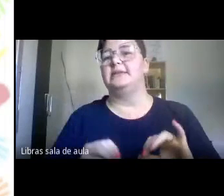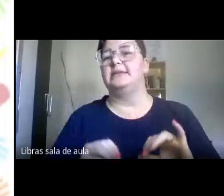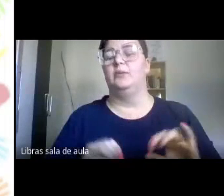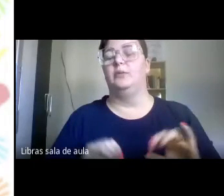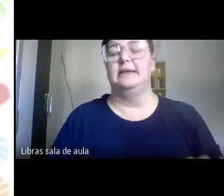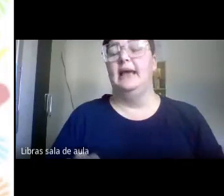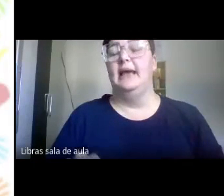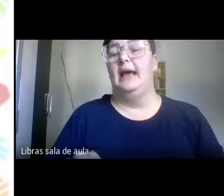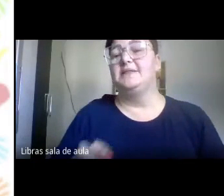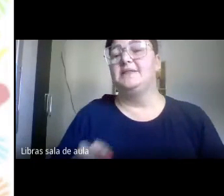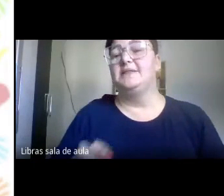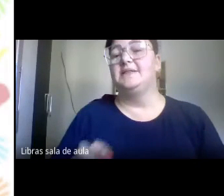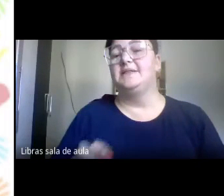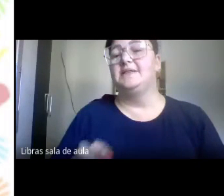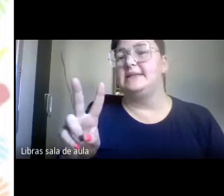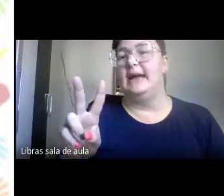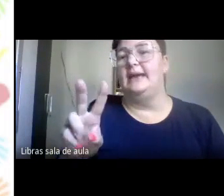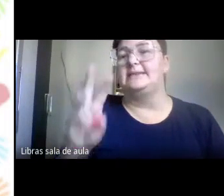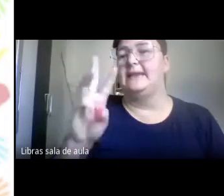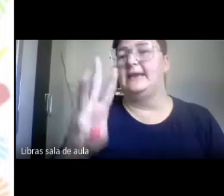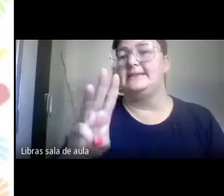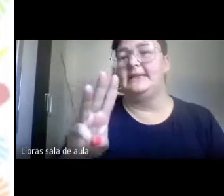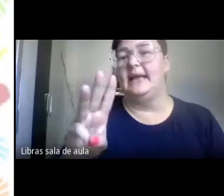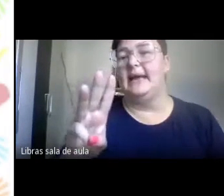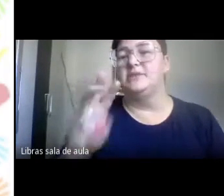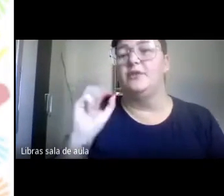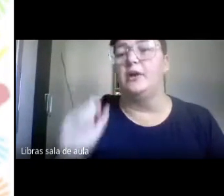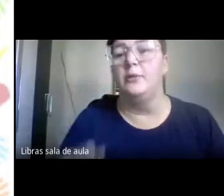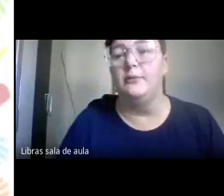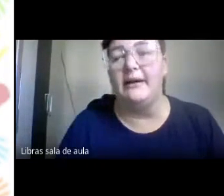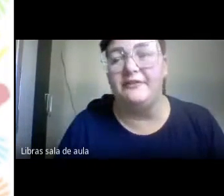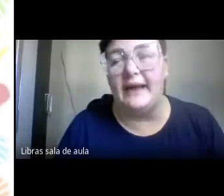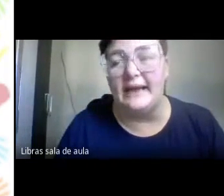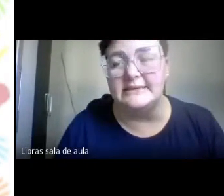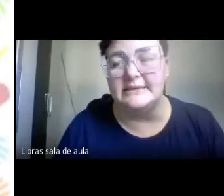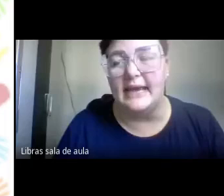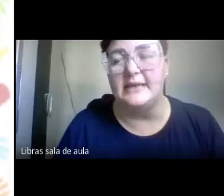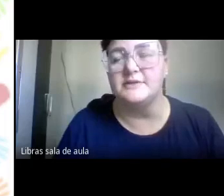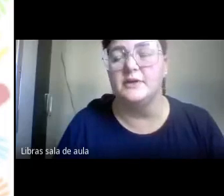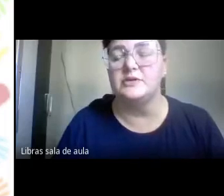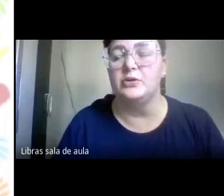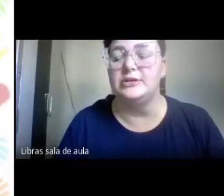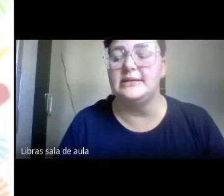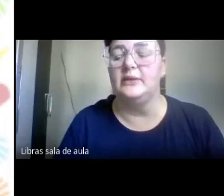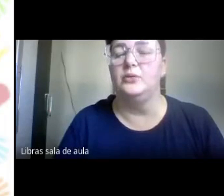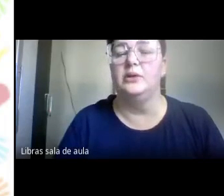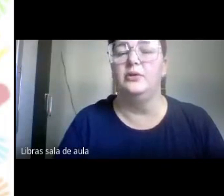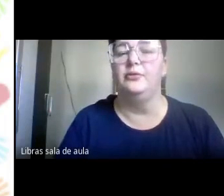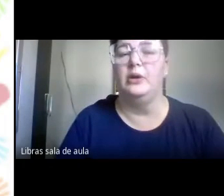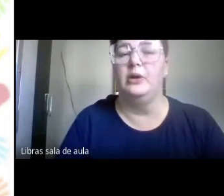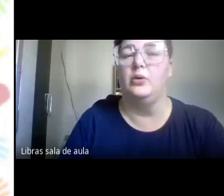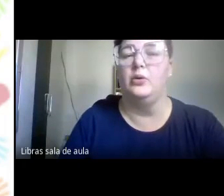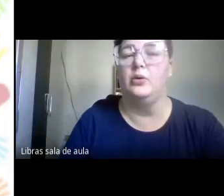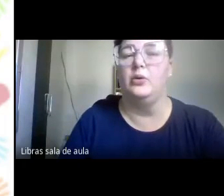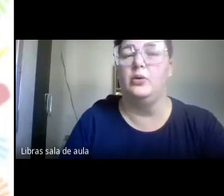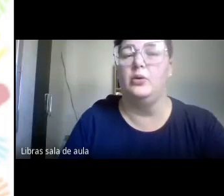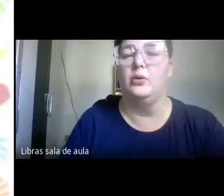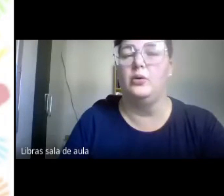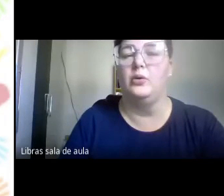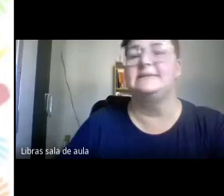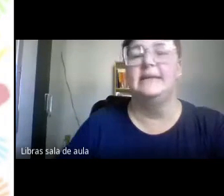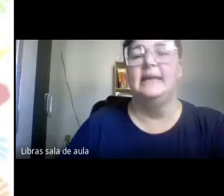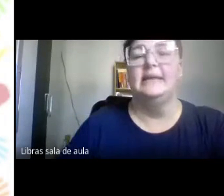sinais. Gurias, às vezes 2 sinais, 3 sinais formam uma frase. É isso que eu estou dizendo quando eu coloco aqui